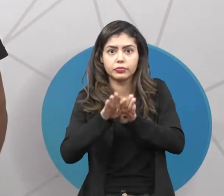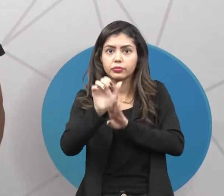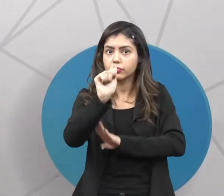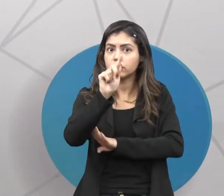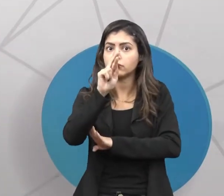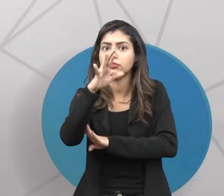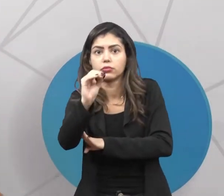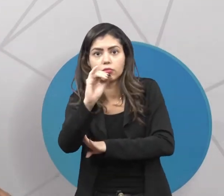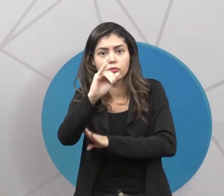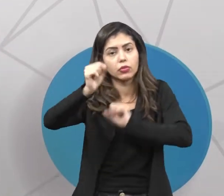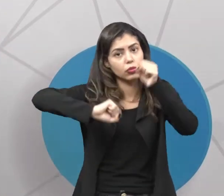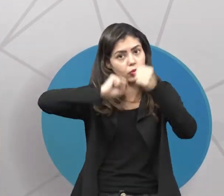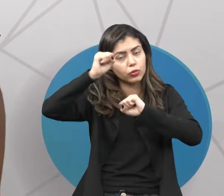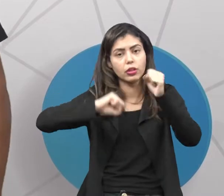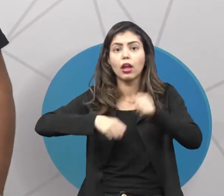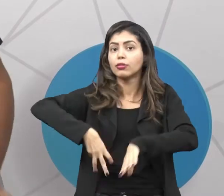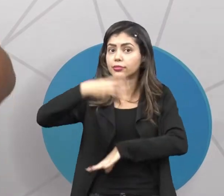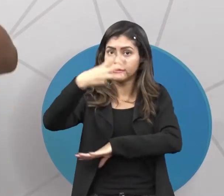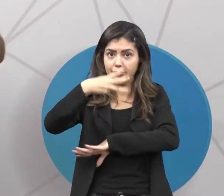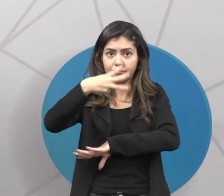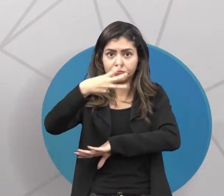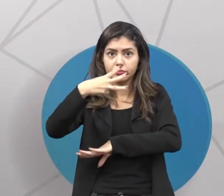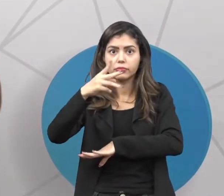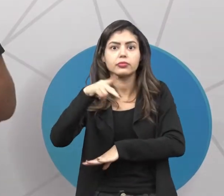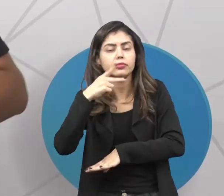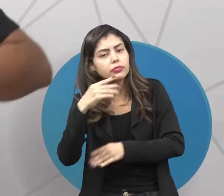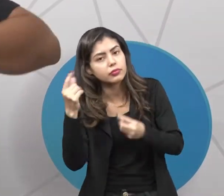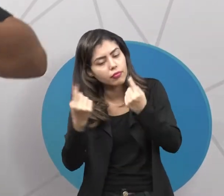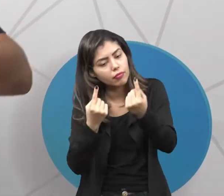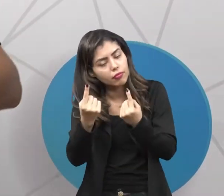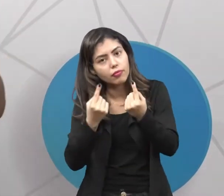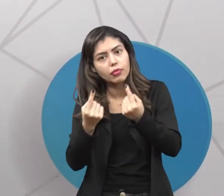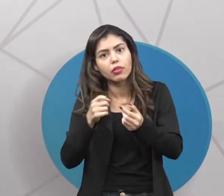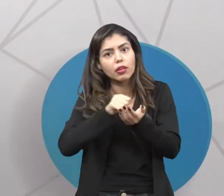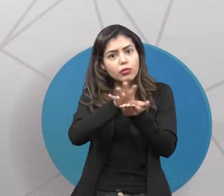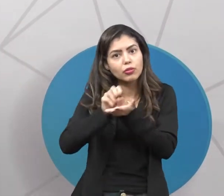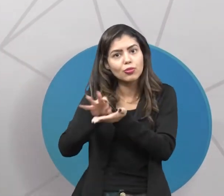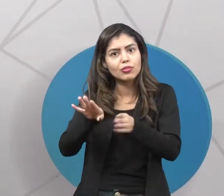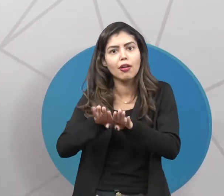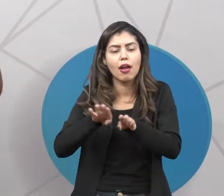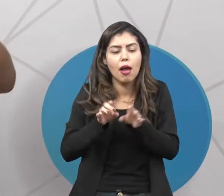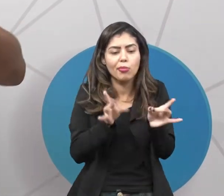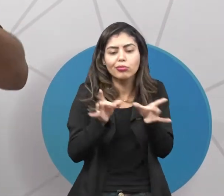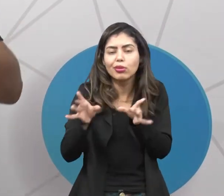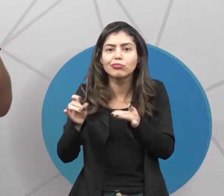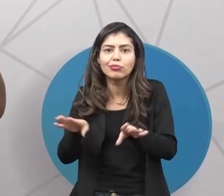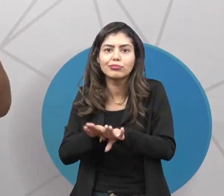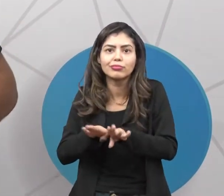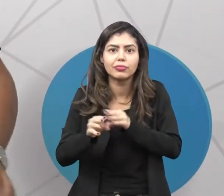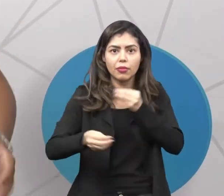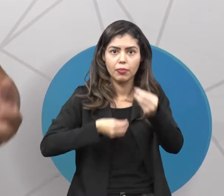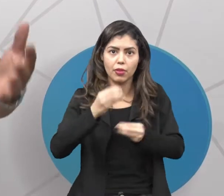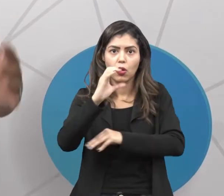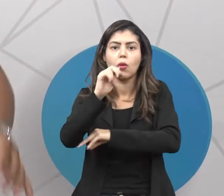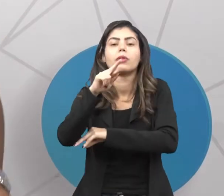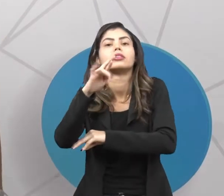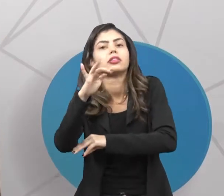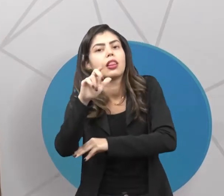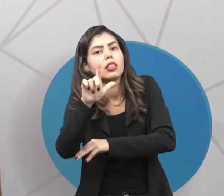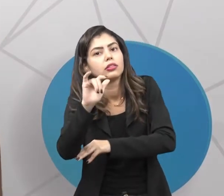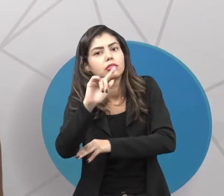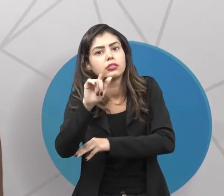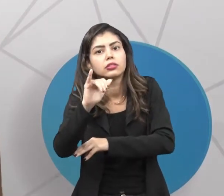agroindústria, tá? E o terciário, que está relacionado aí com o quê? Com a distribuição e a comercialização, né? A comercialização é quando você vai